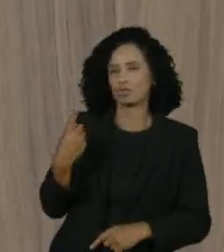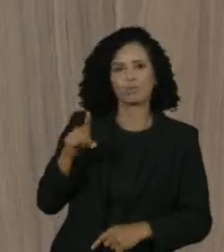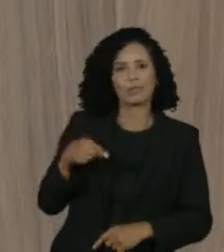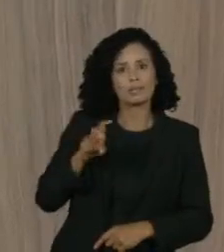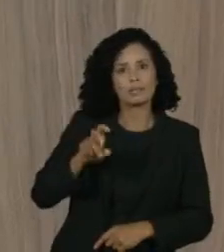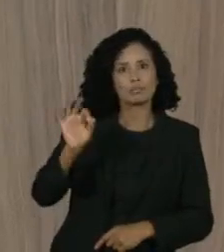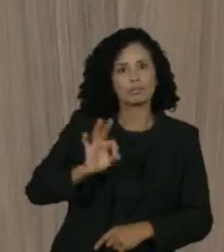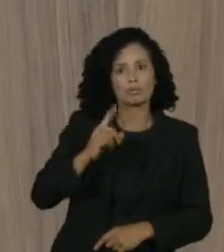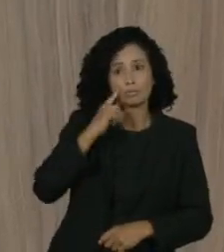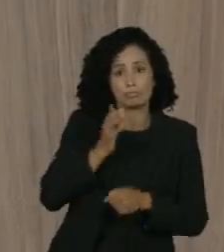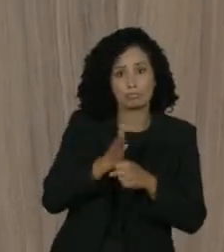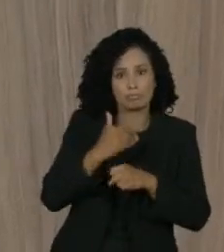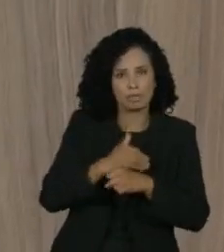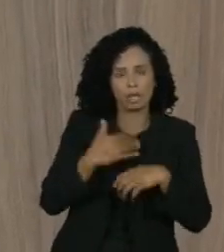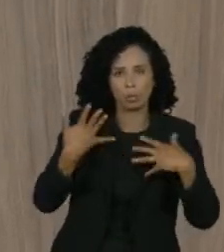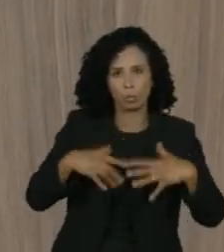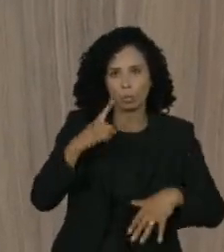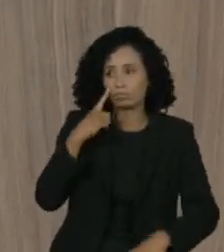batata inglesa,